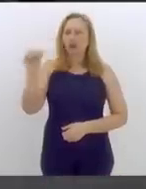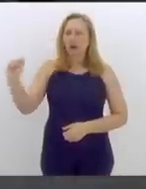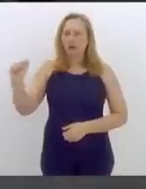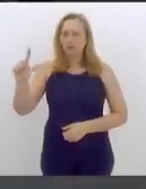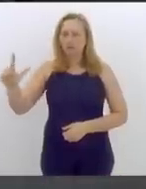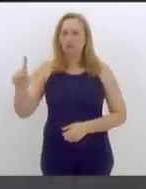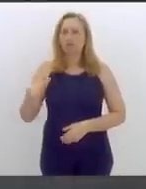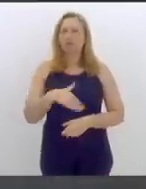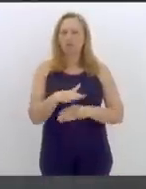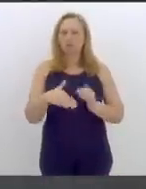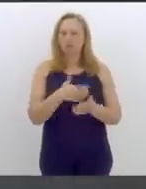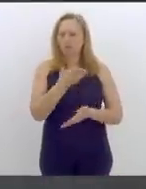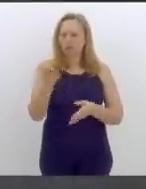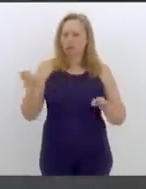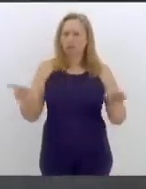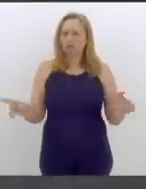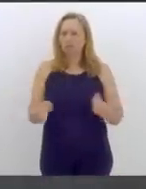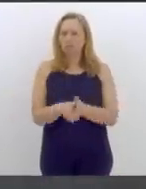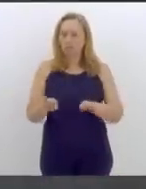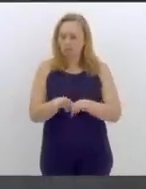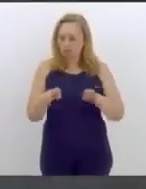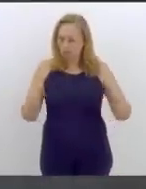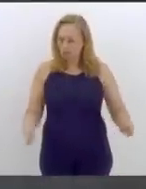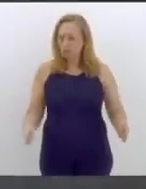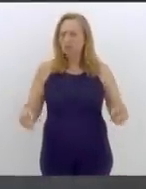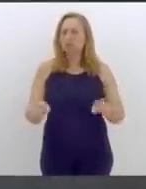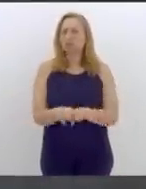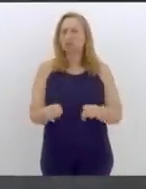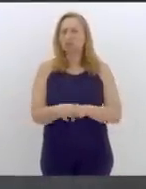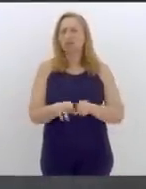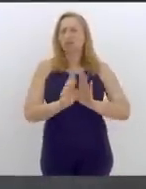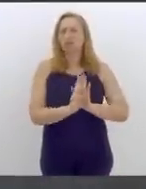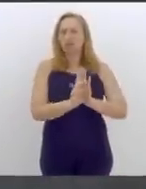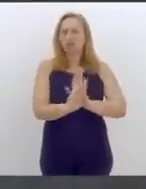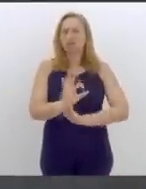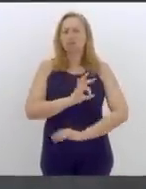tá bem como representante da Polícia Militar